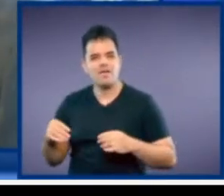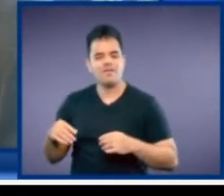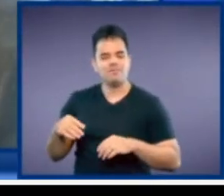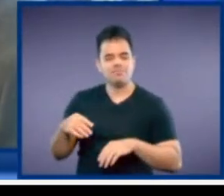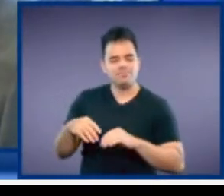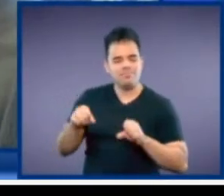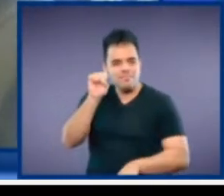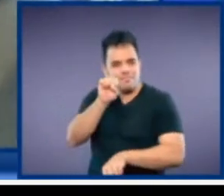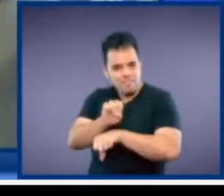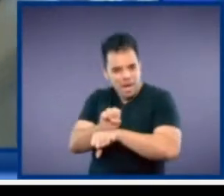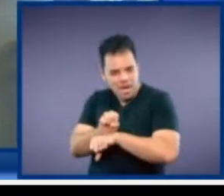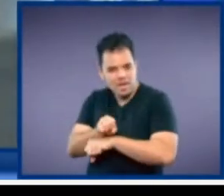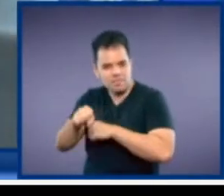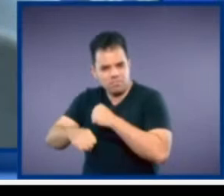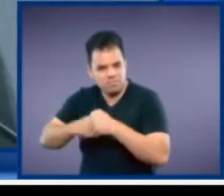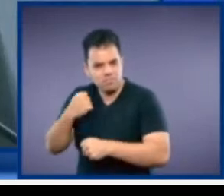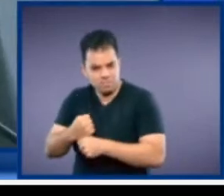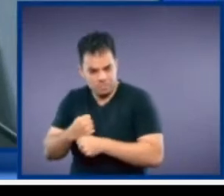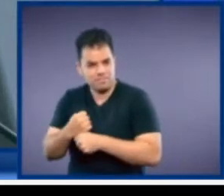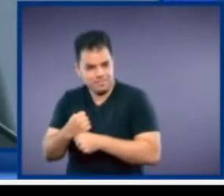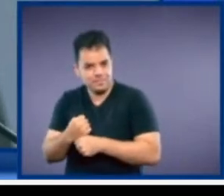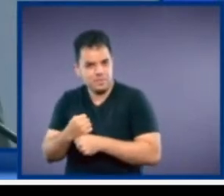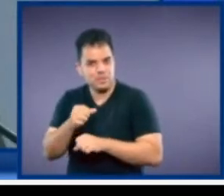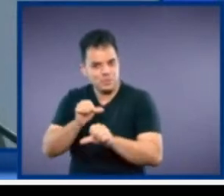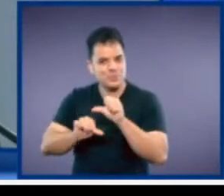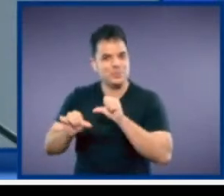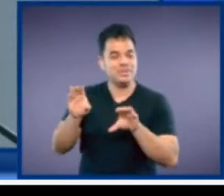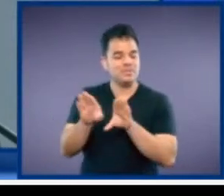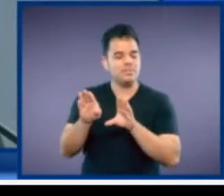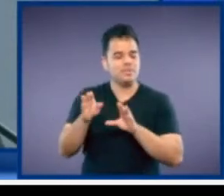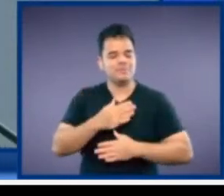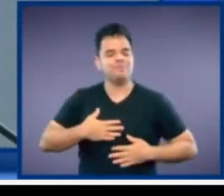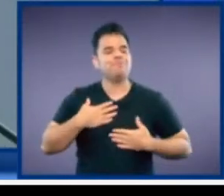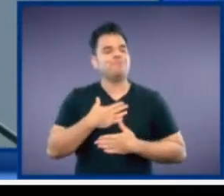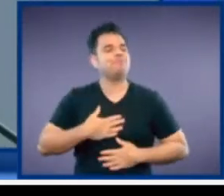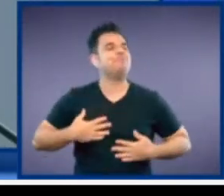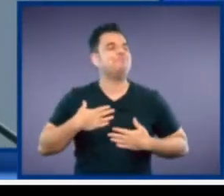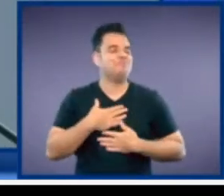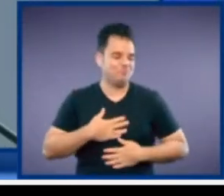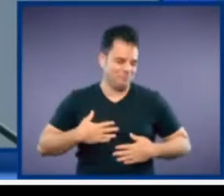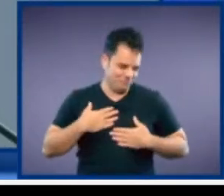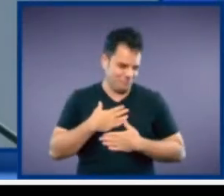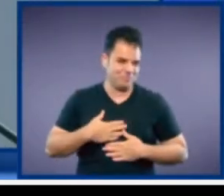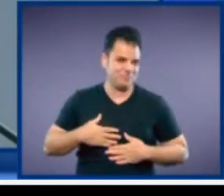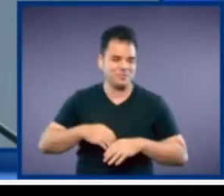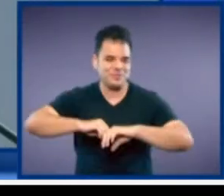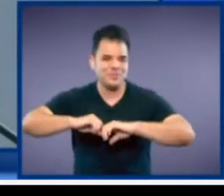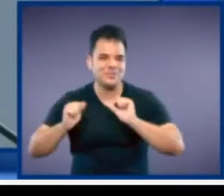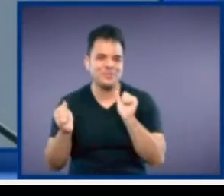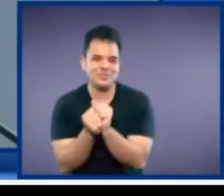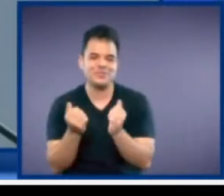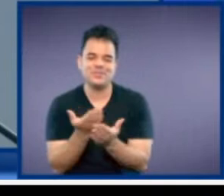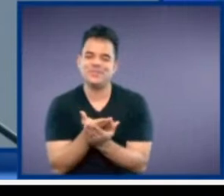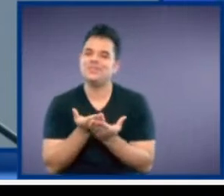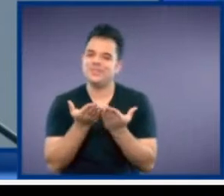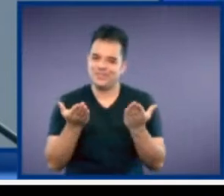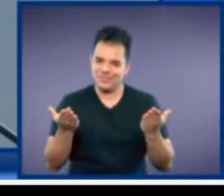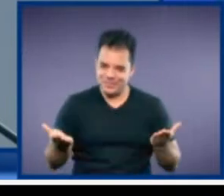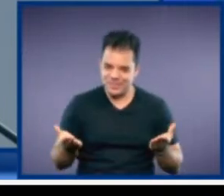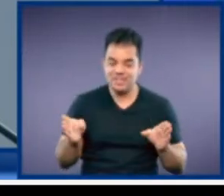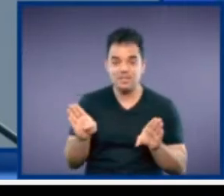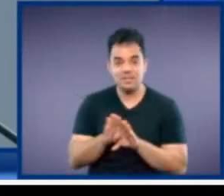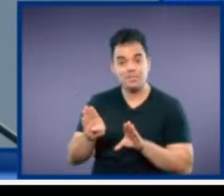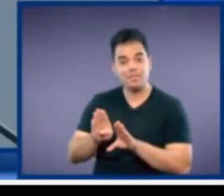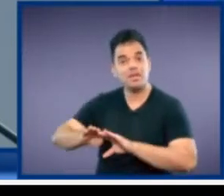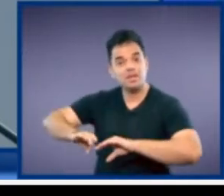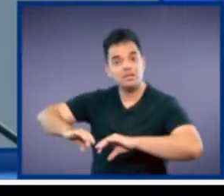uma satisfação enorme poder estar tendo como